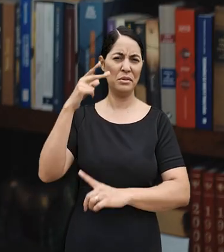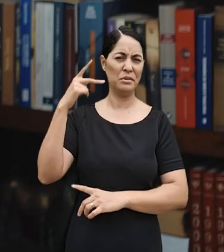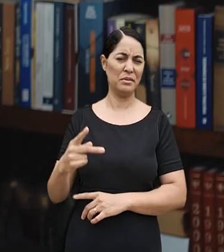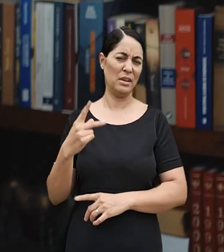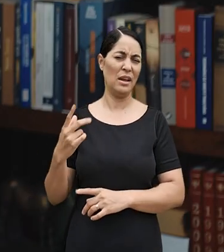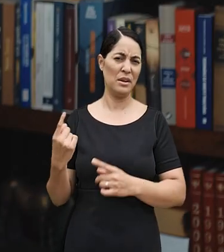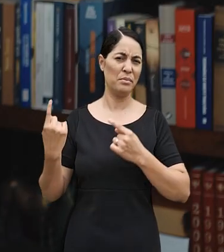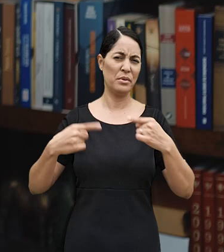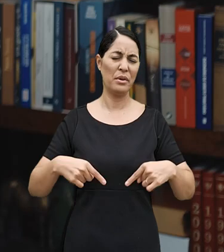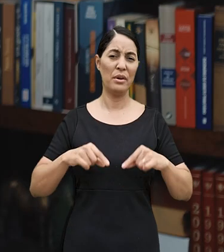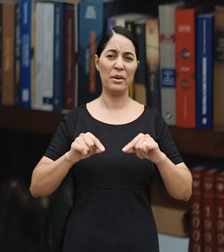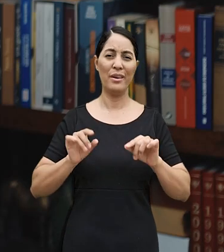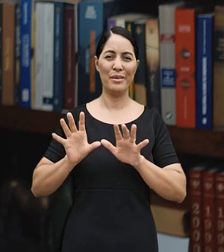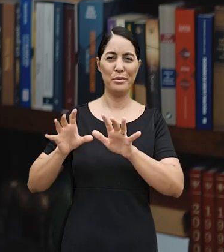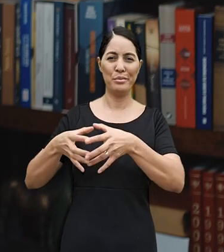visão